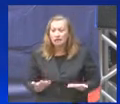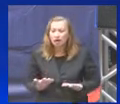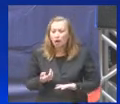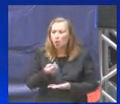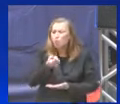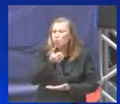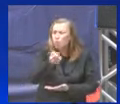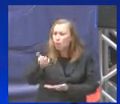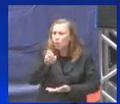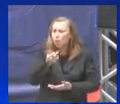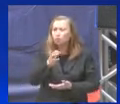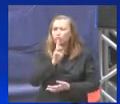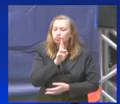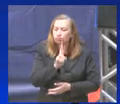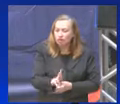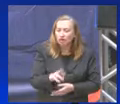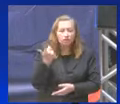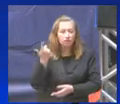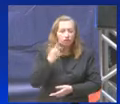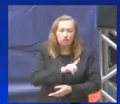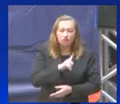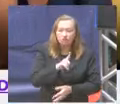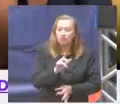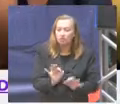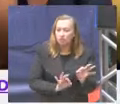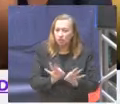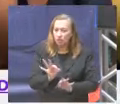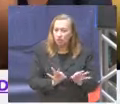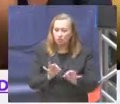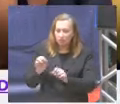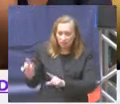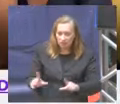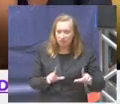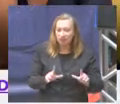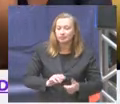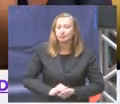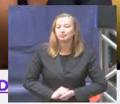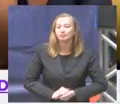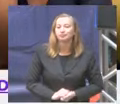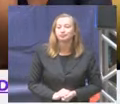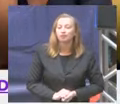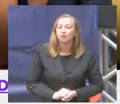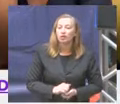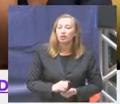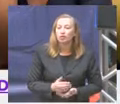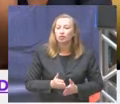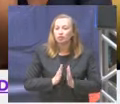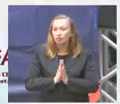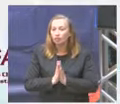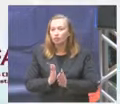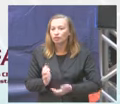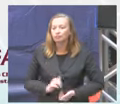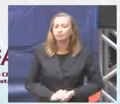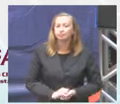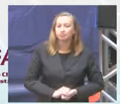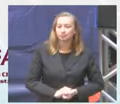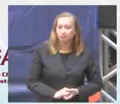pouco dos resultados que nós conseguimos com esse projeto. Pode passar, por favor?